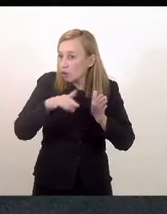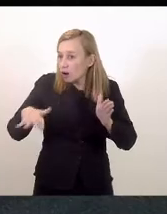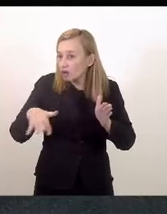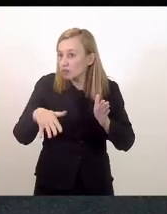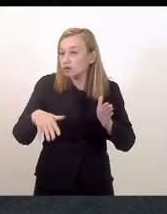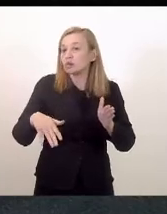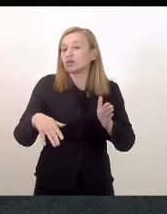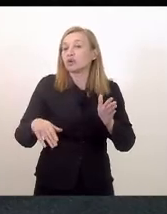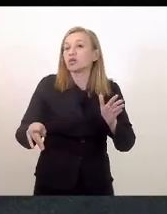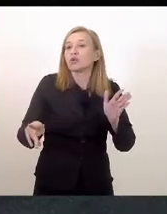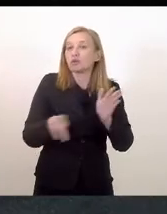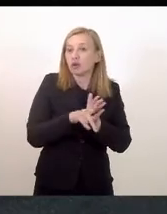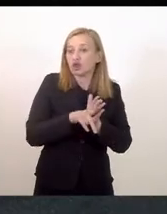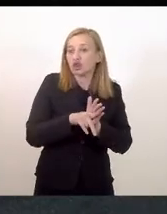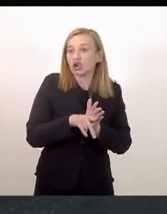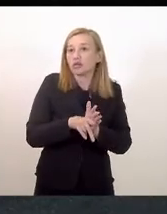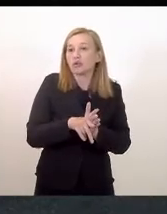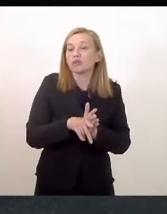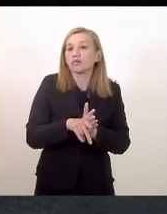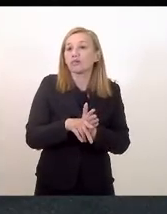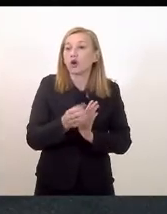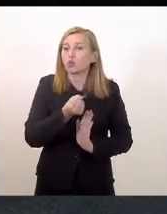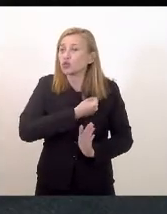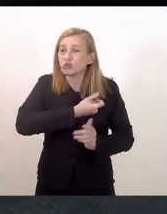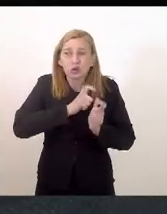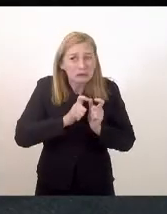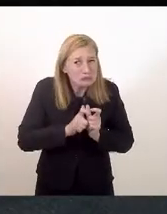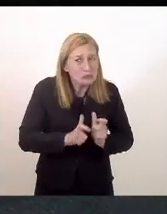projeto. É uma demanda que